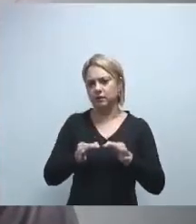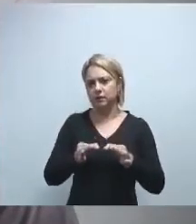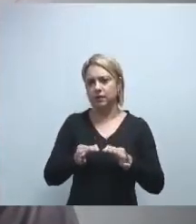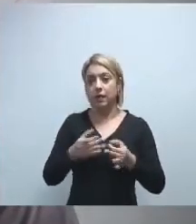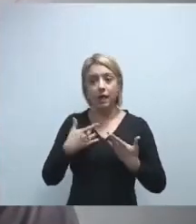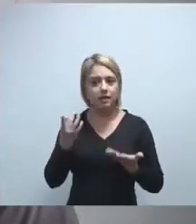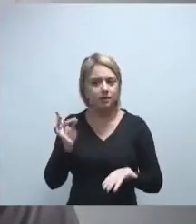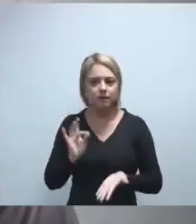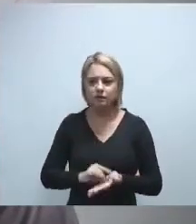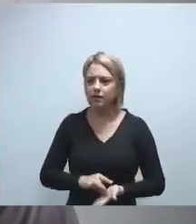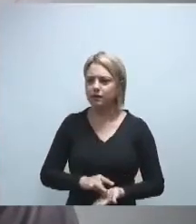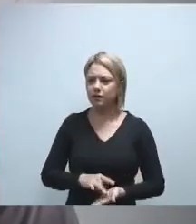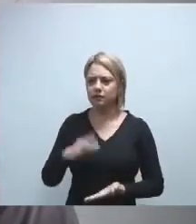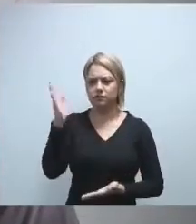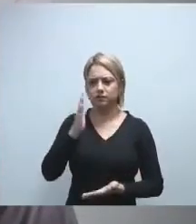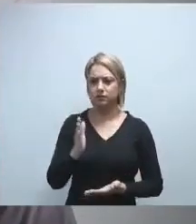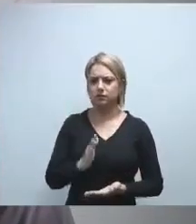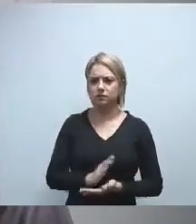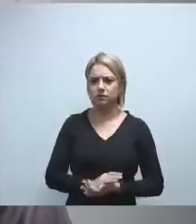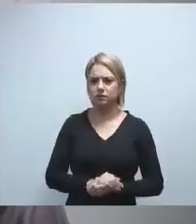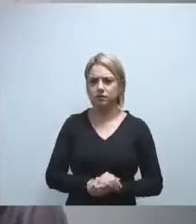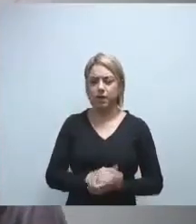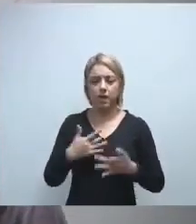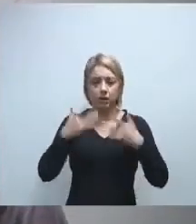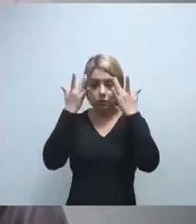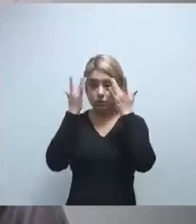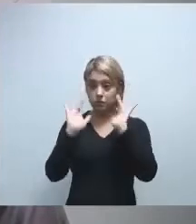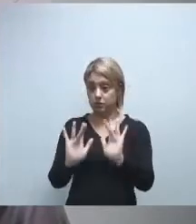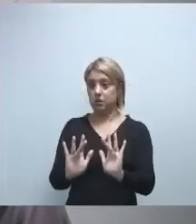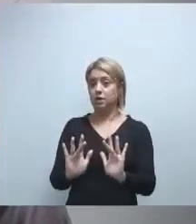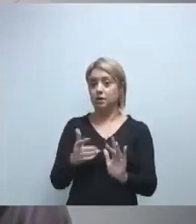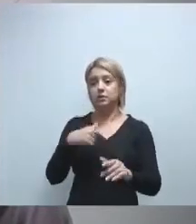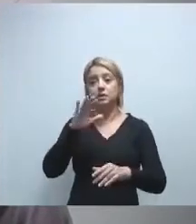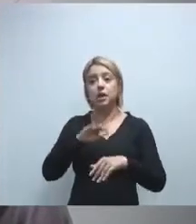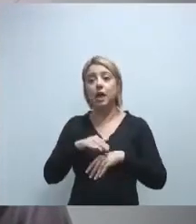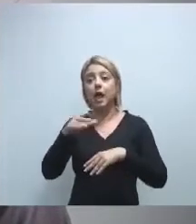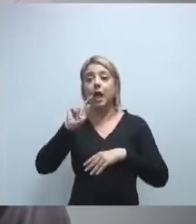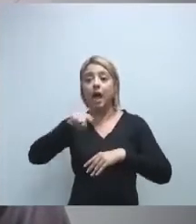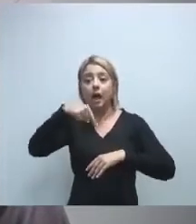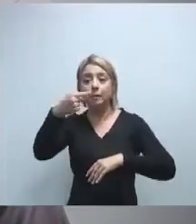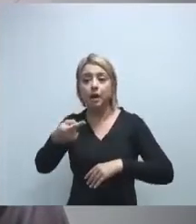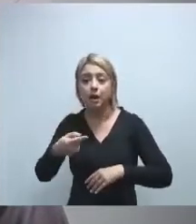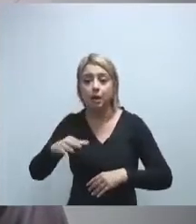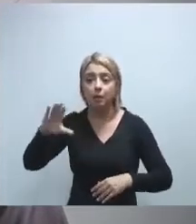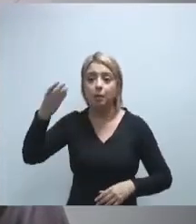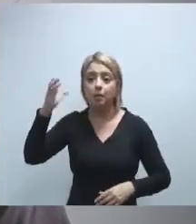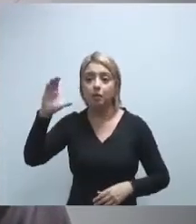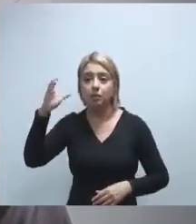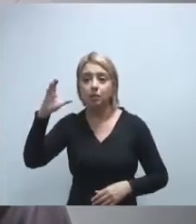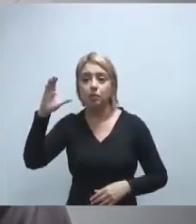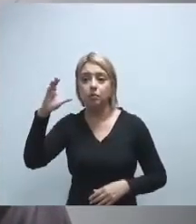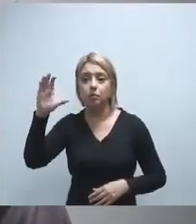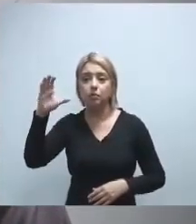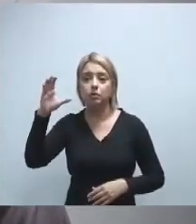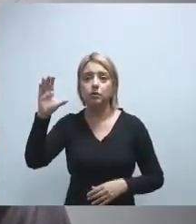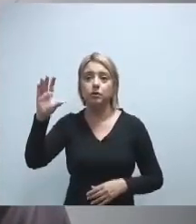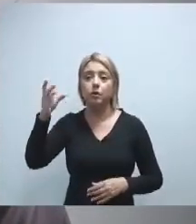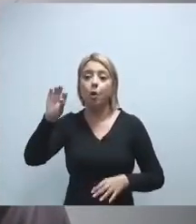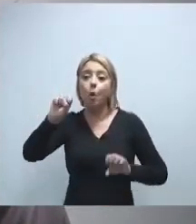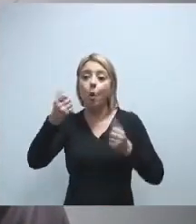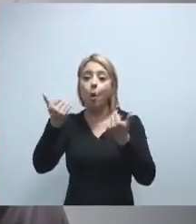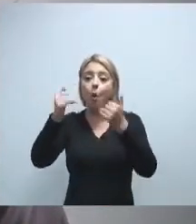essa é a realidade não sei se nós seremos amanhã a colômbia ou se seremos um